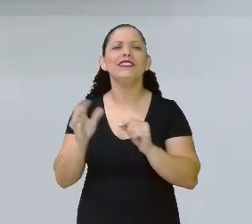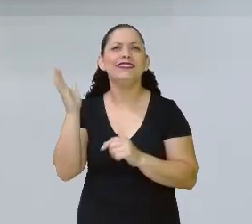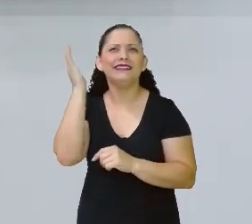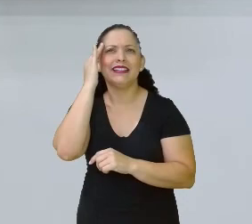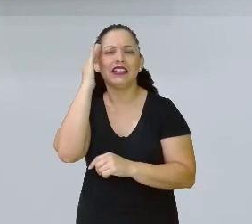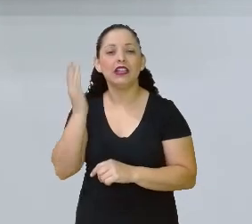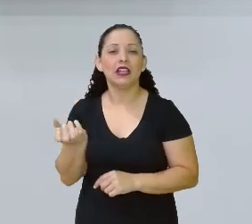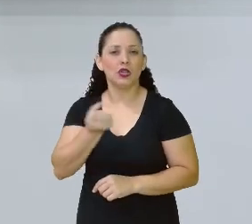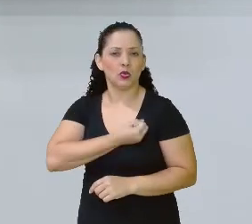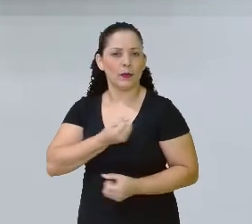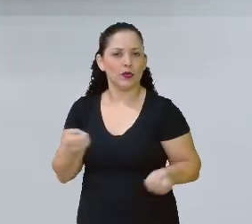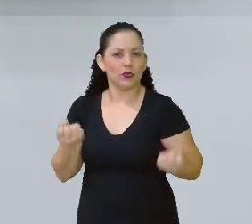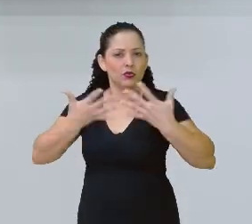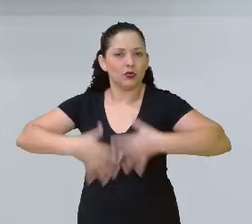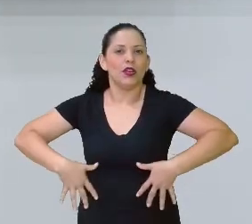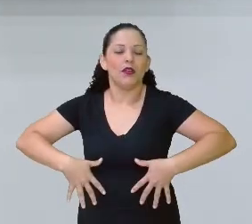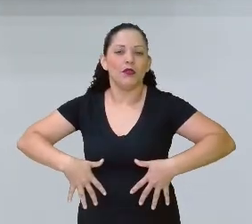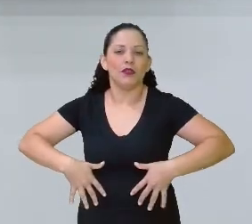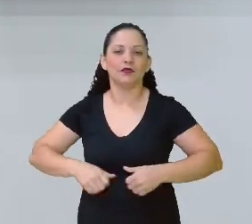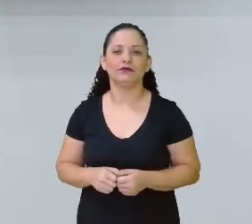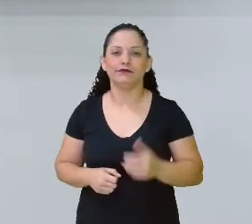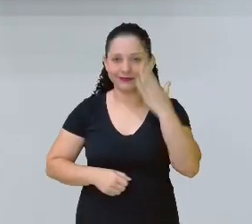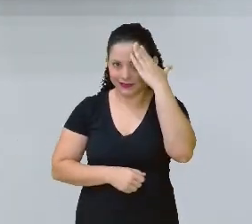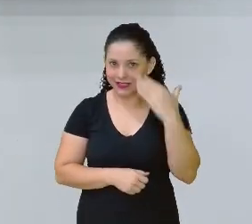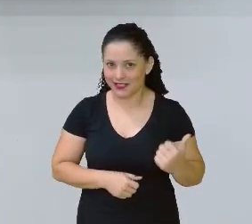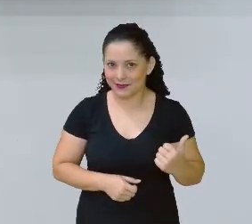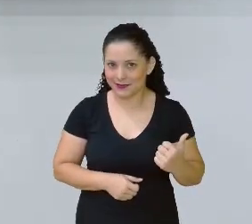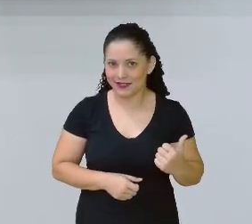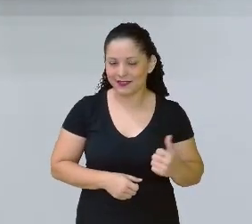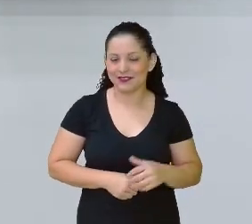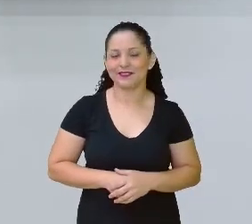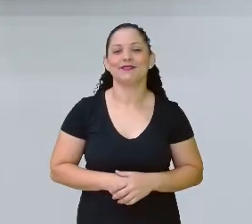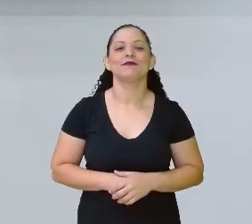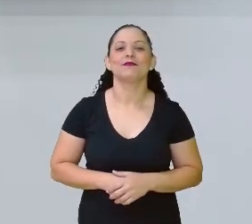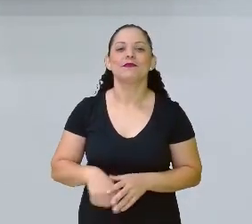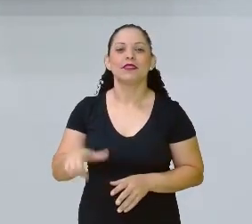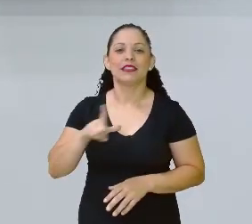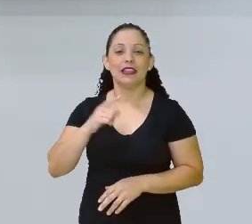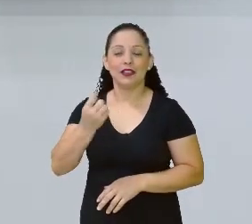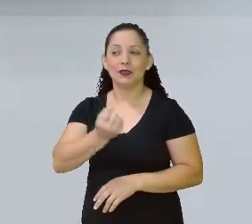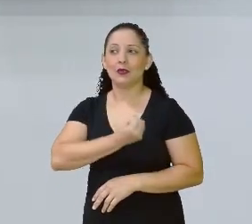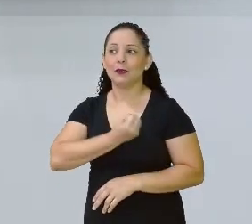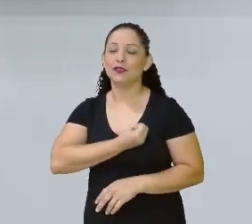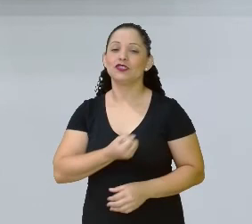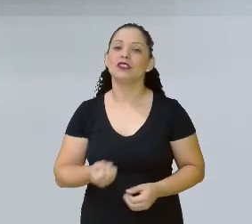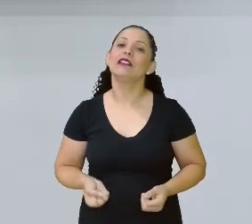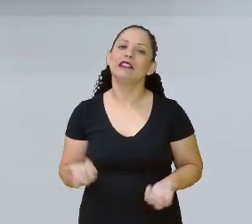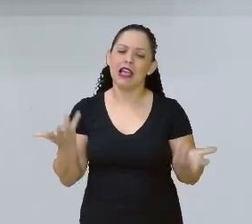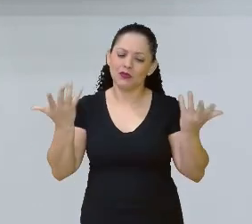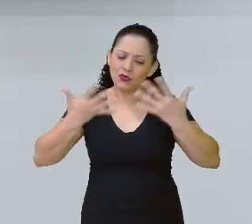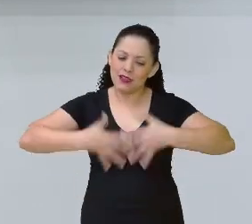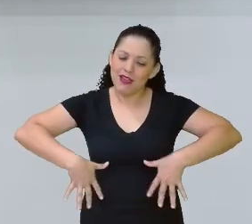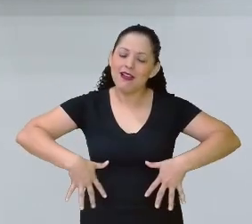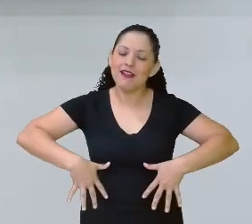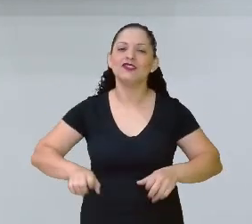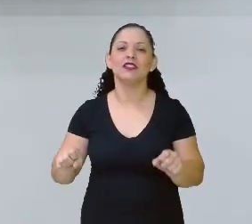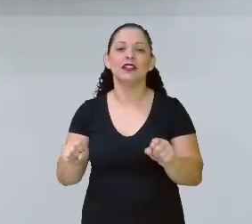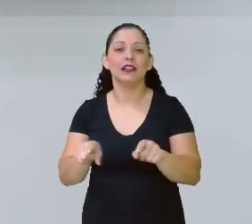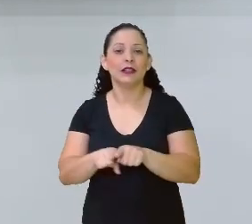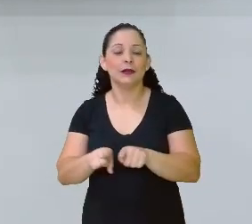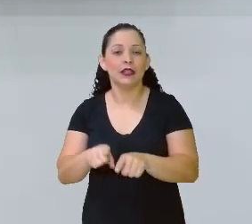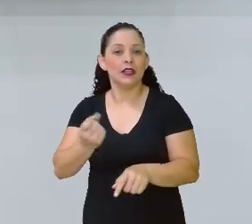número natural? Lembram ainda? A gente tem os números naturais, temos os números inteiros,